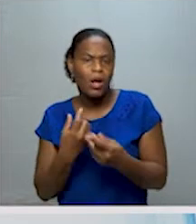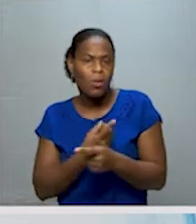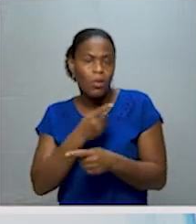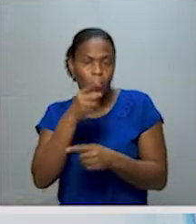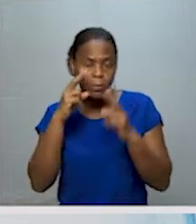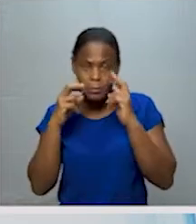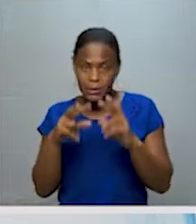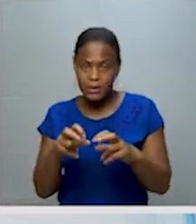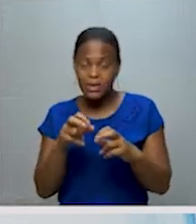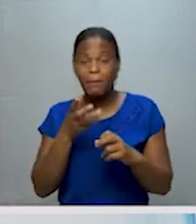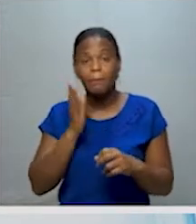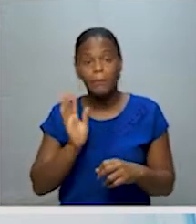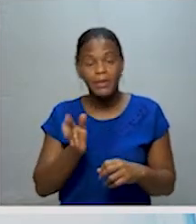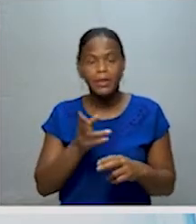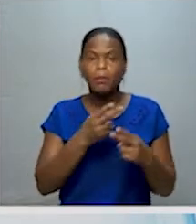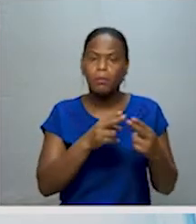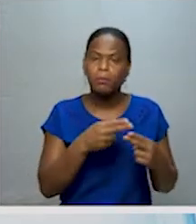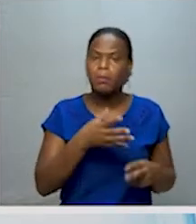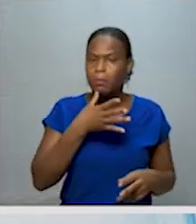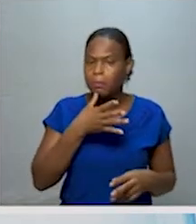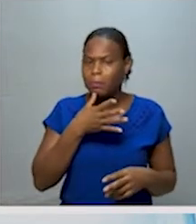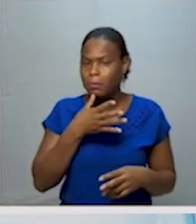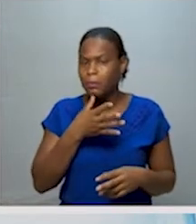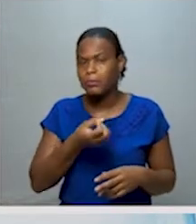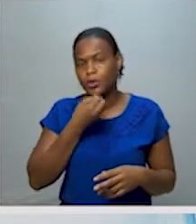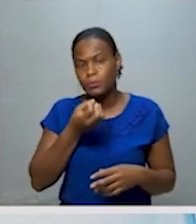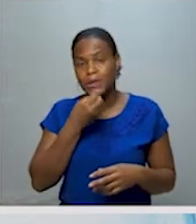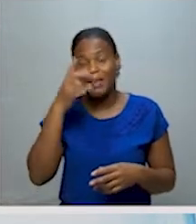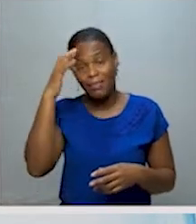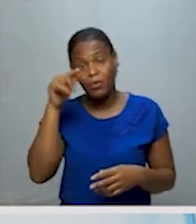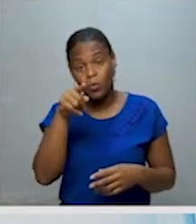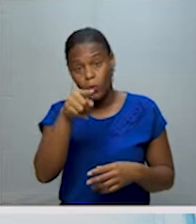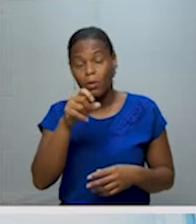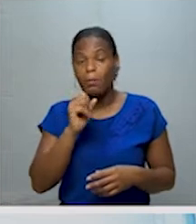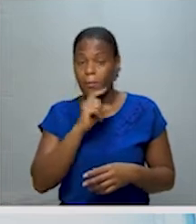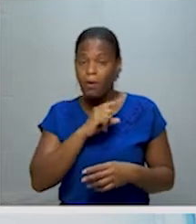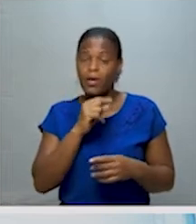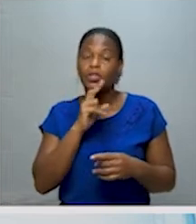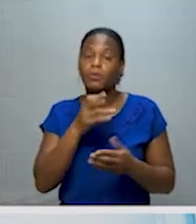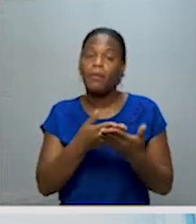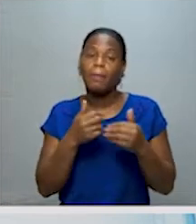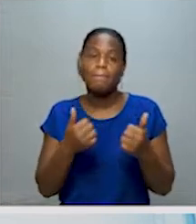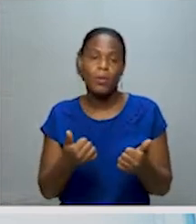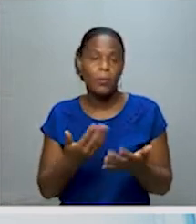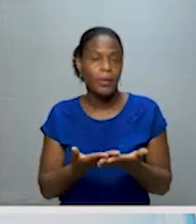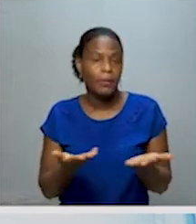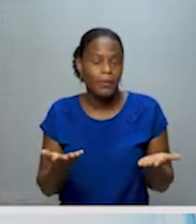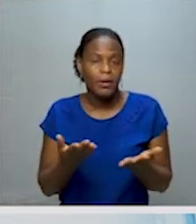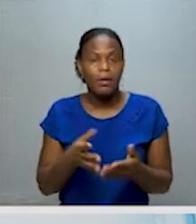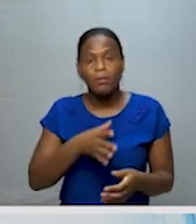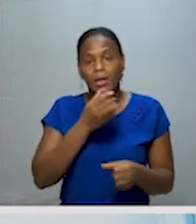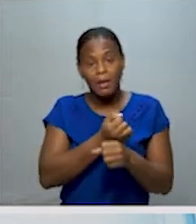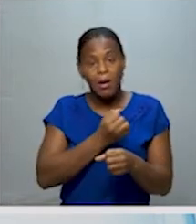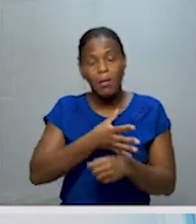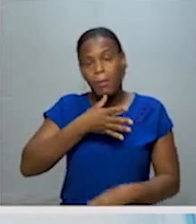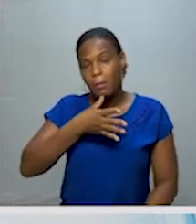você precisa ter o quê? Vários argumentos. Munir desses argumentos para você poder dar uma boa resposta. Na apresentação